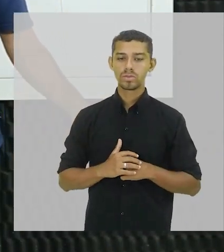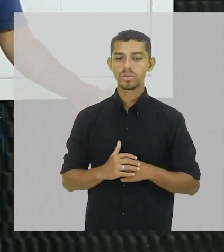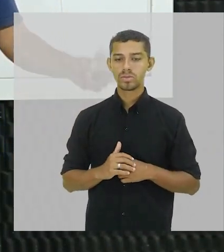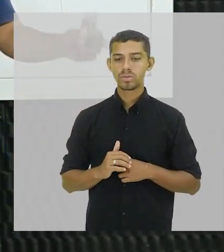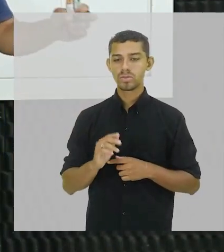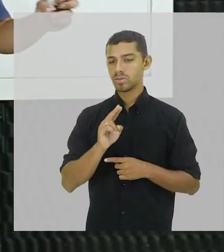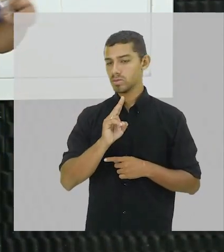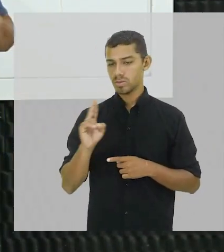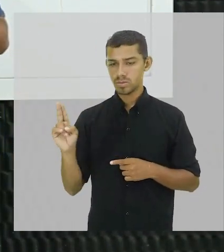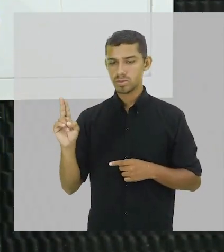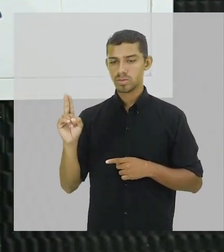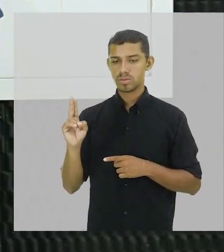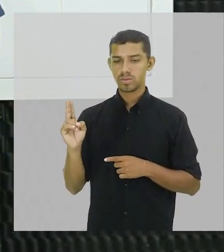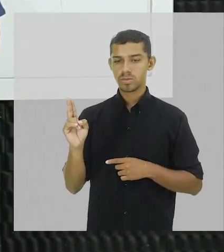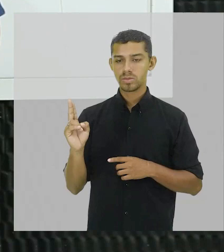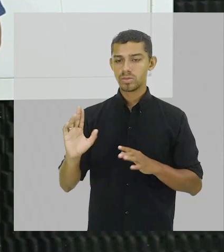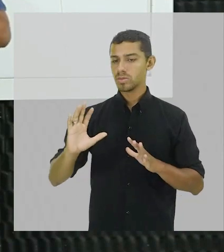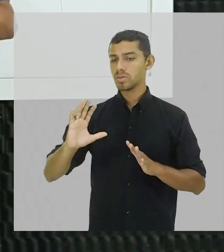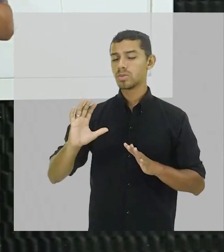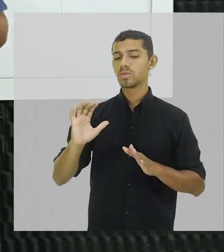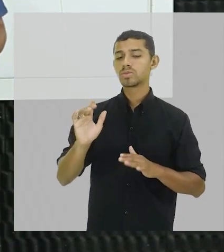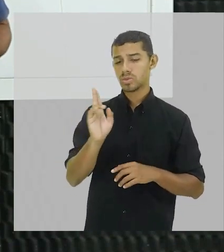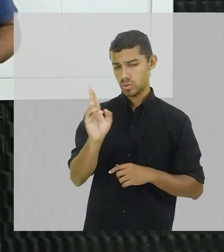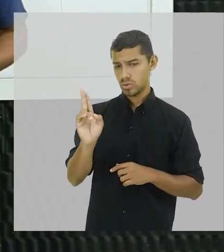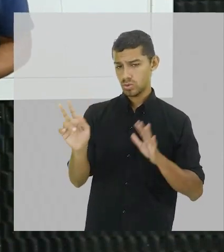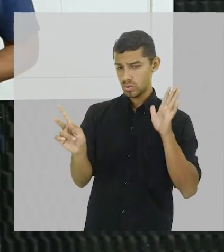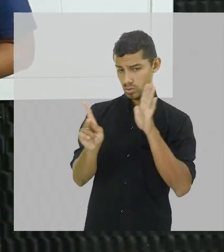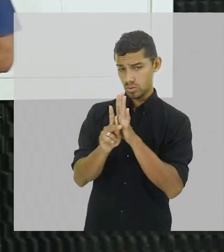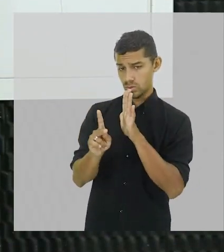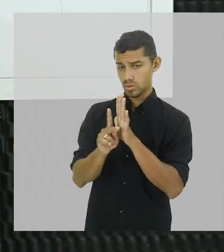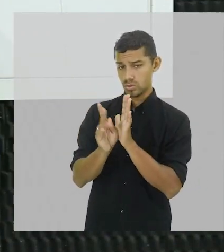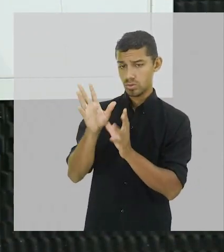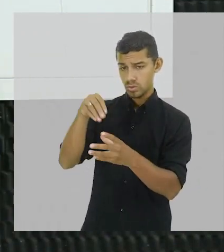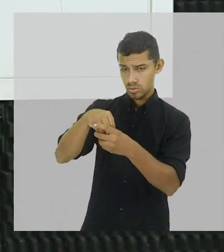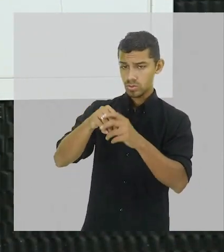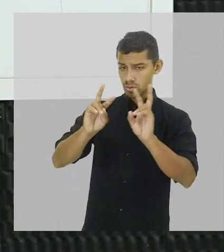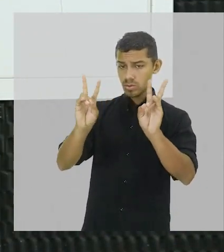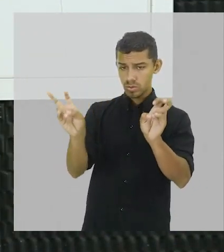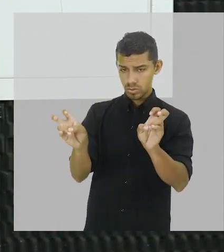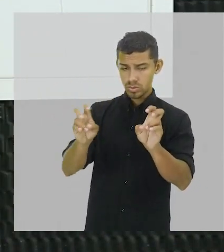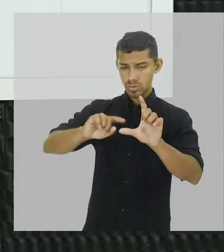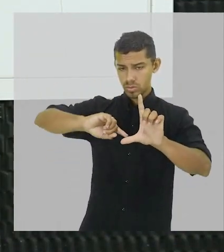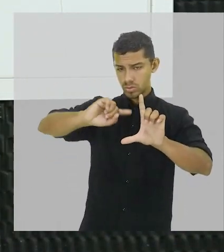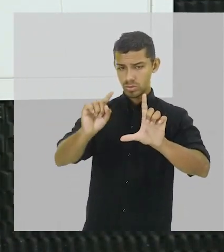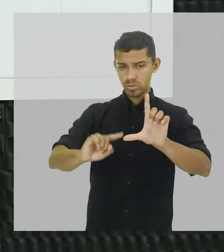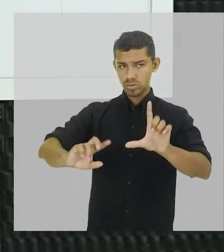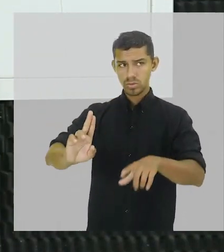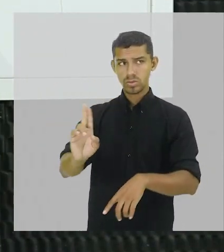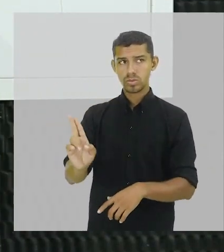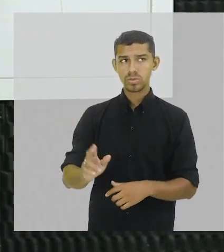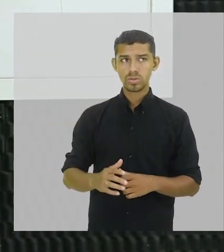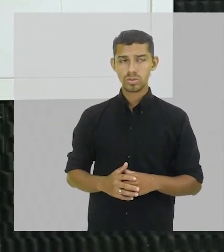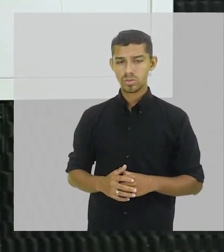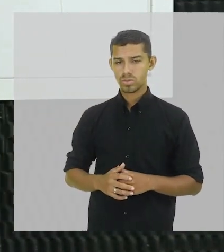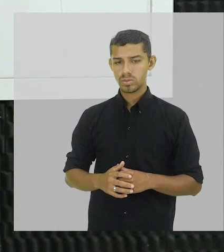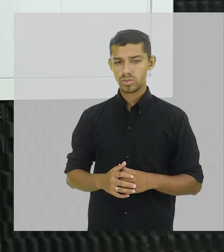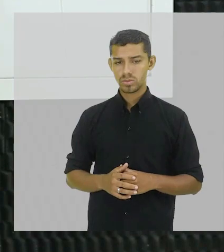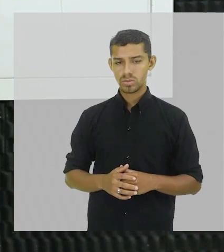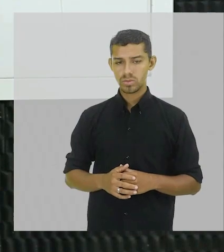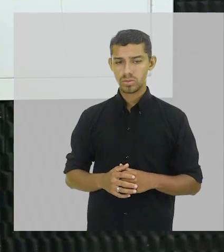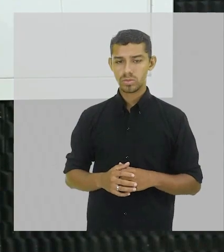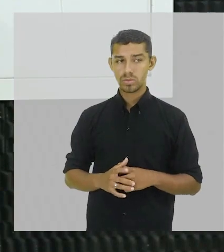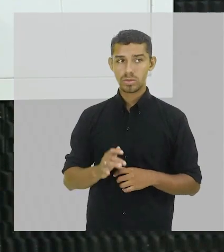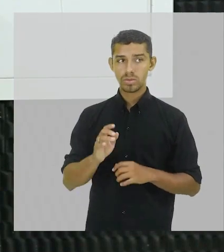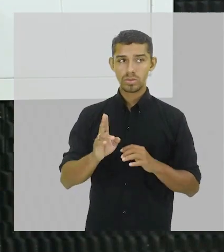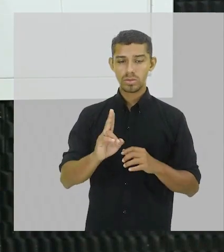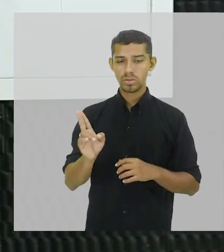nomezinho. Tem um fenômenozinho, né, dentro da ondulatória, que nós conhecemos como o